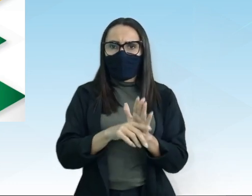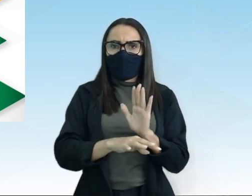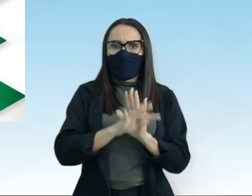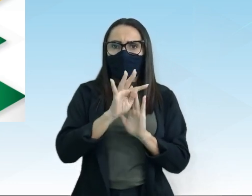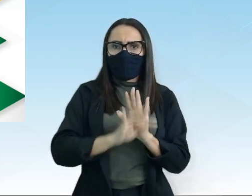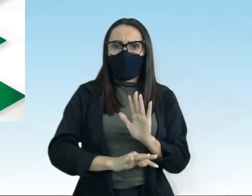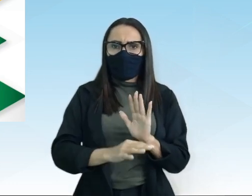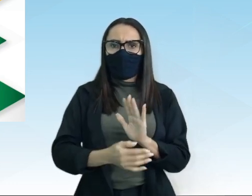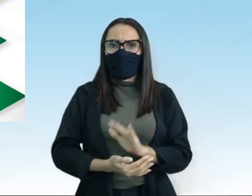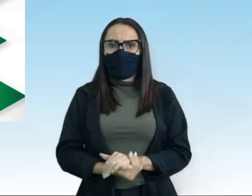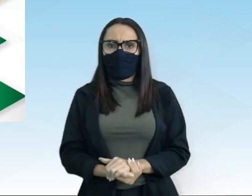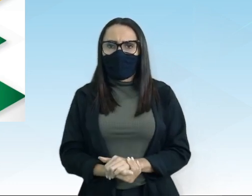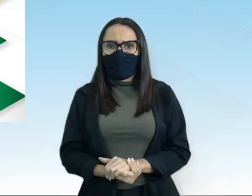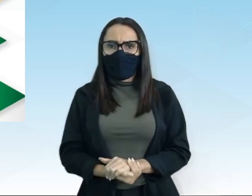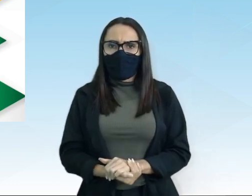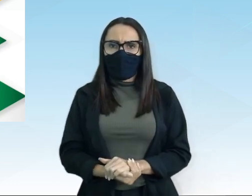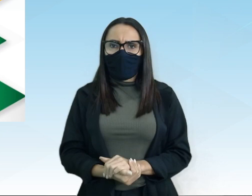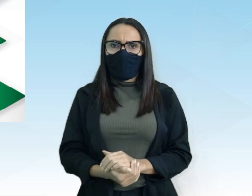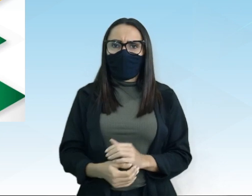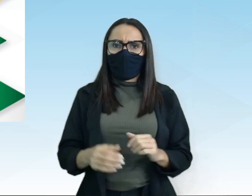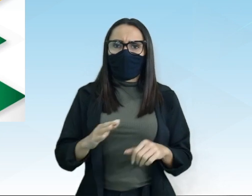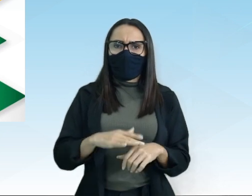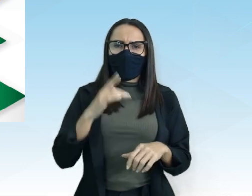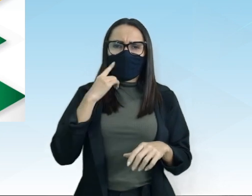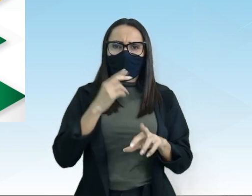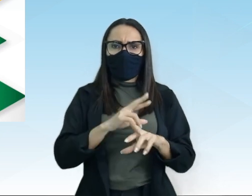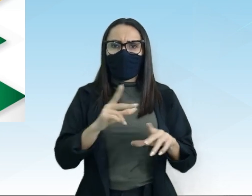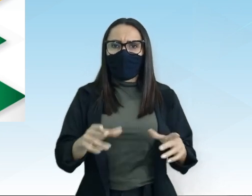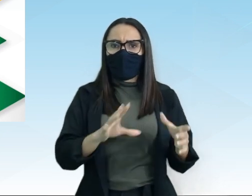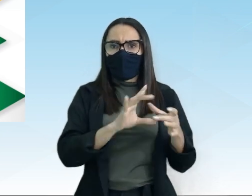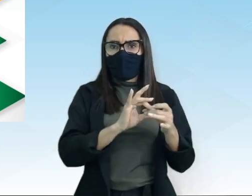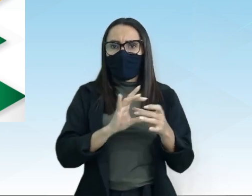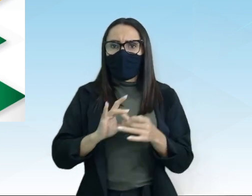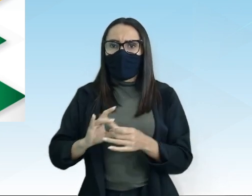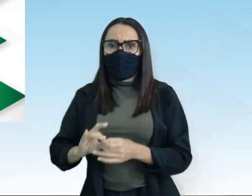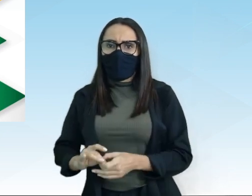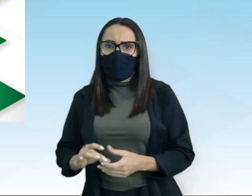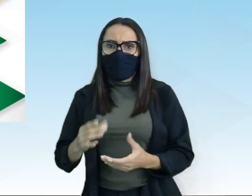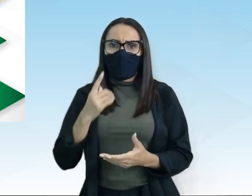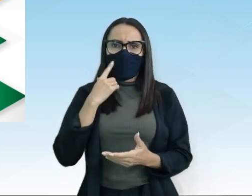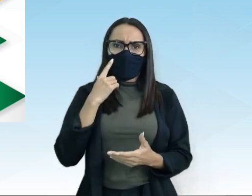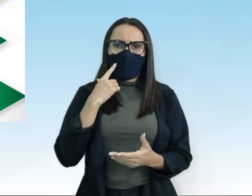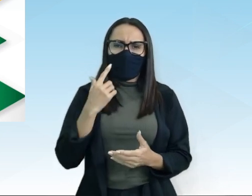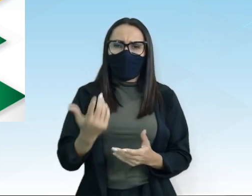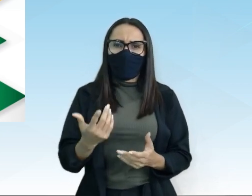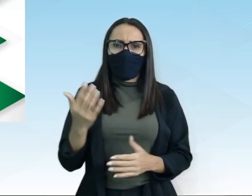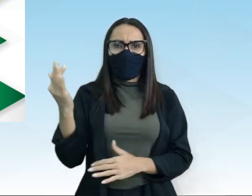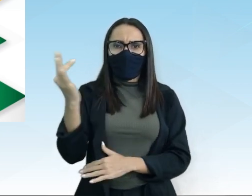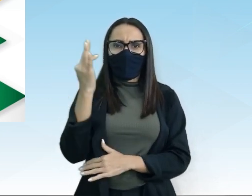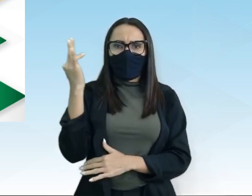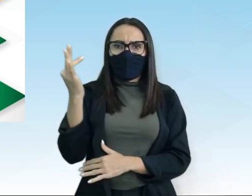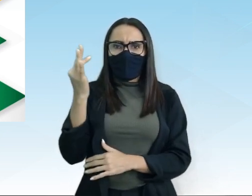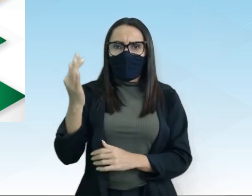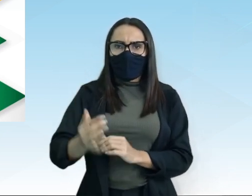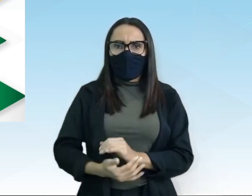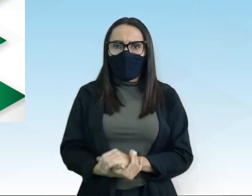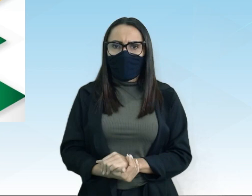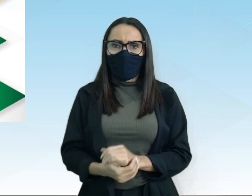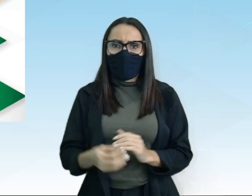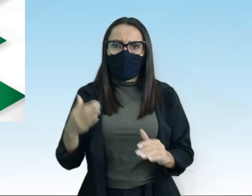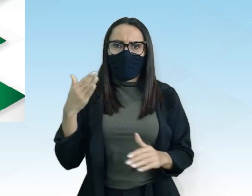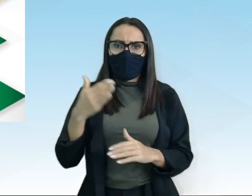textos orais, nos mais diferentes contextos e níveis de formalidade. Nela estaria inclusa